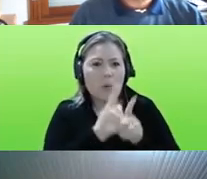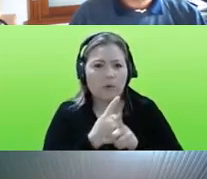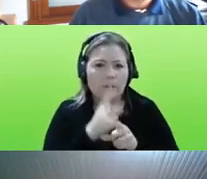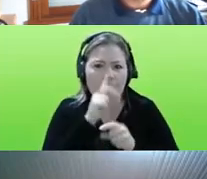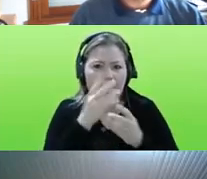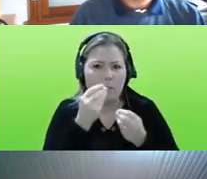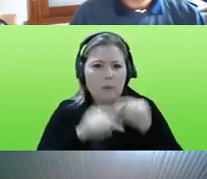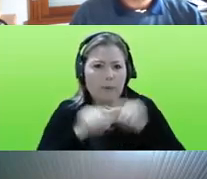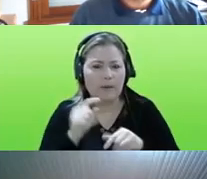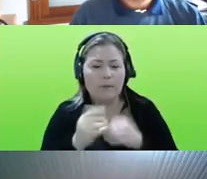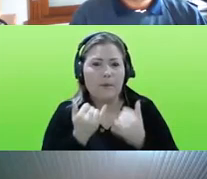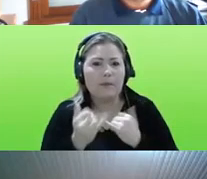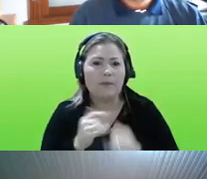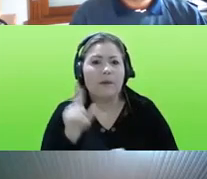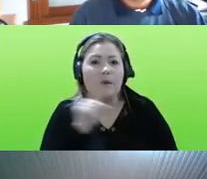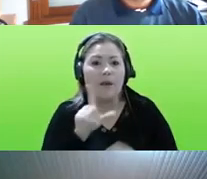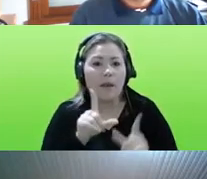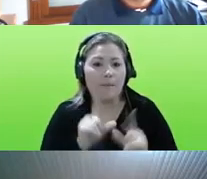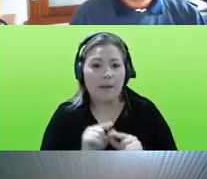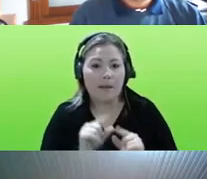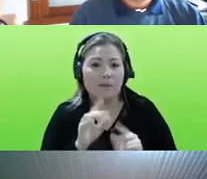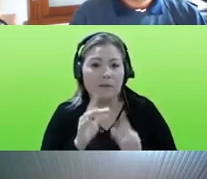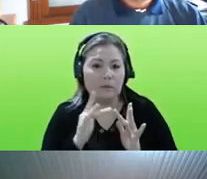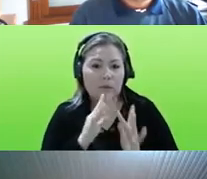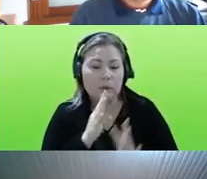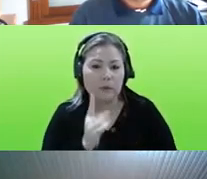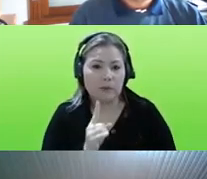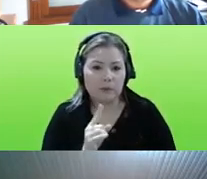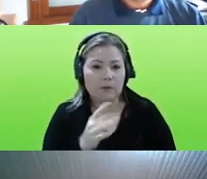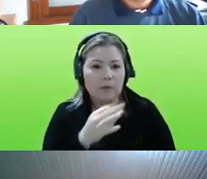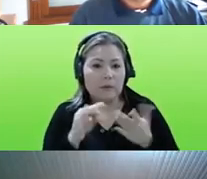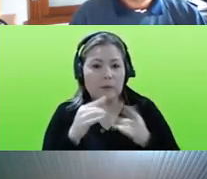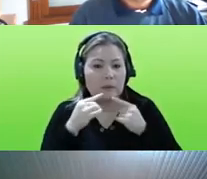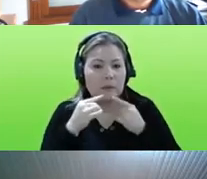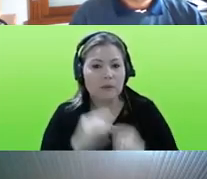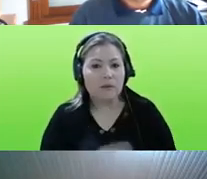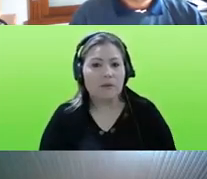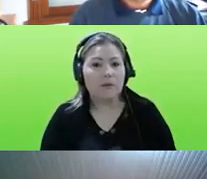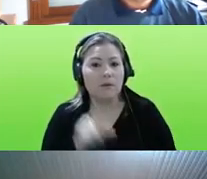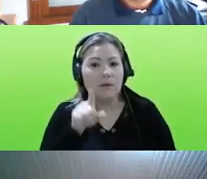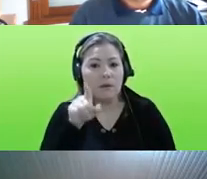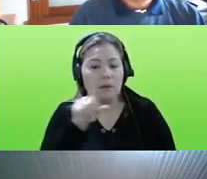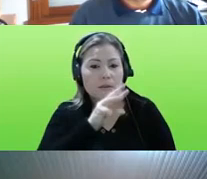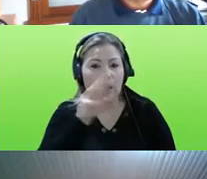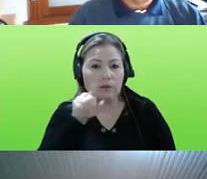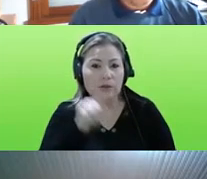material. Por exemplo, para quem é menos familiarizado com a teoria crítica, esse site do